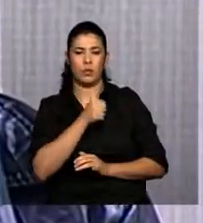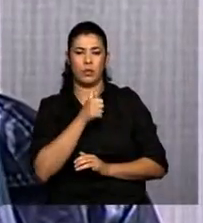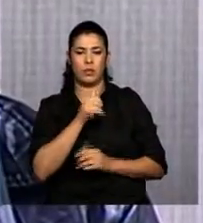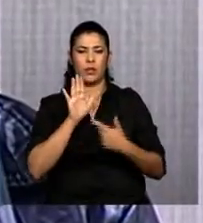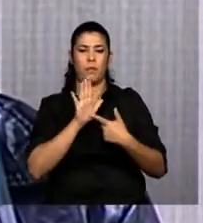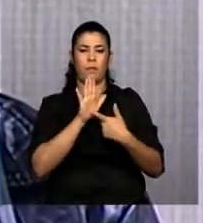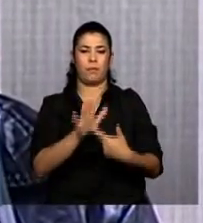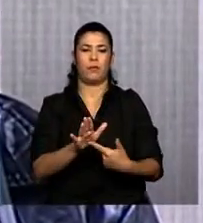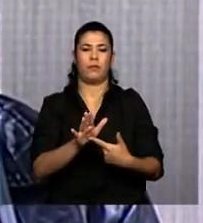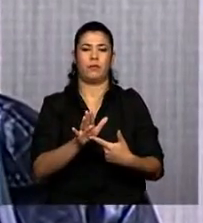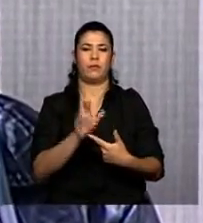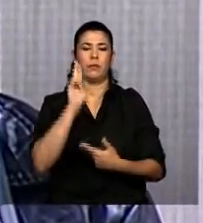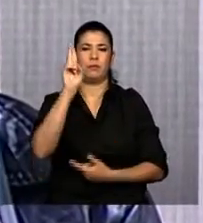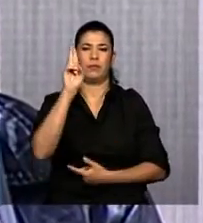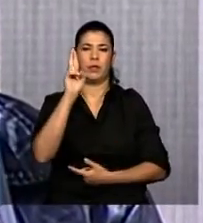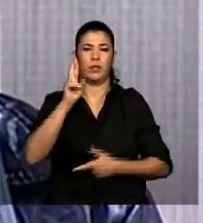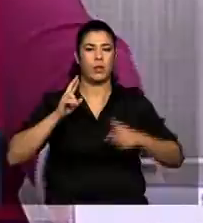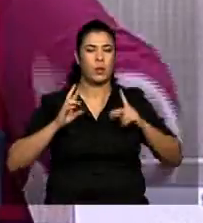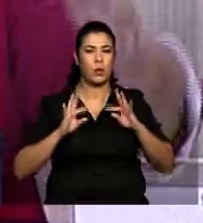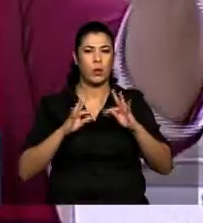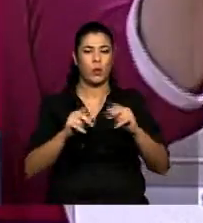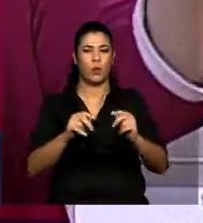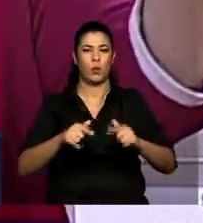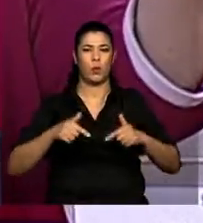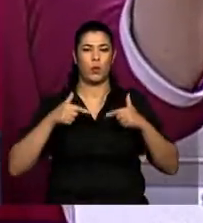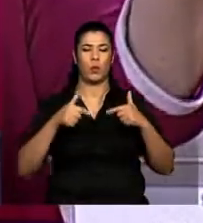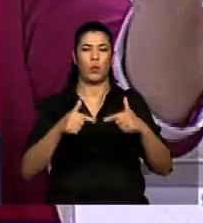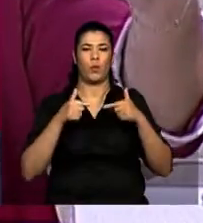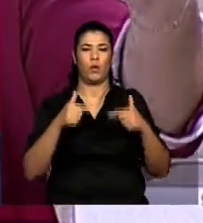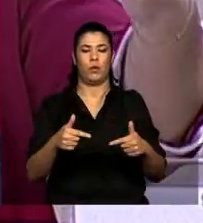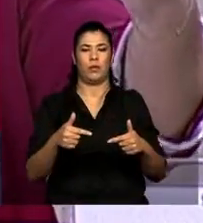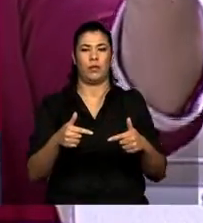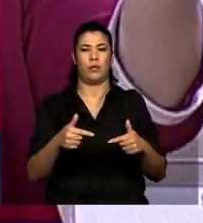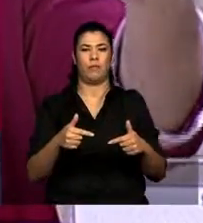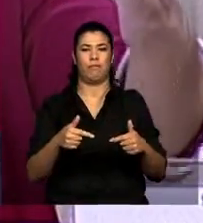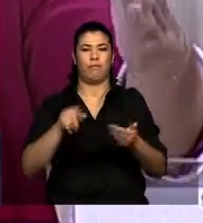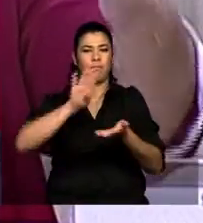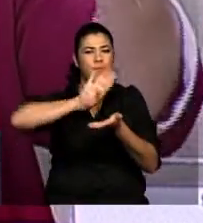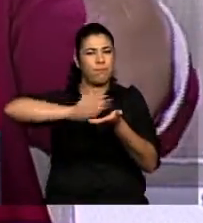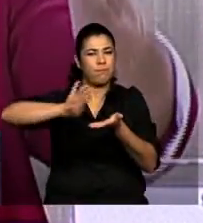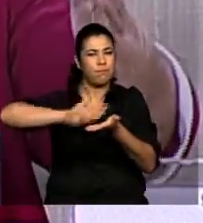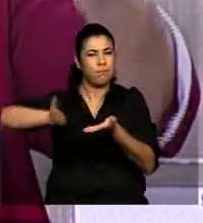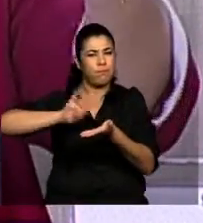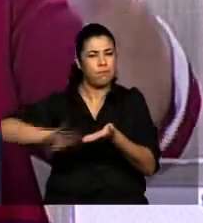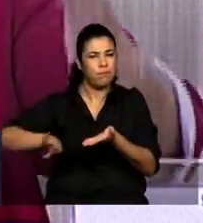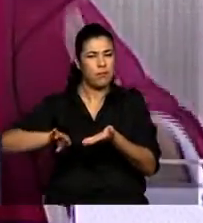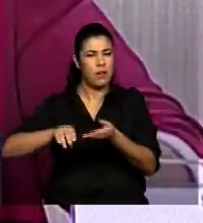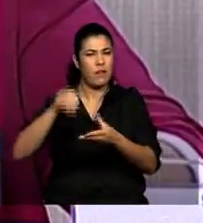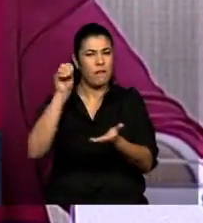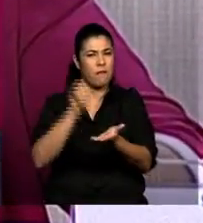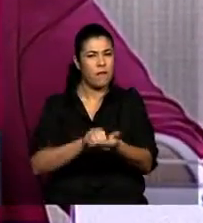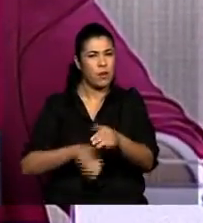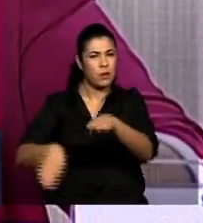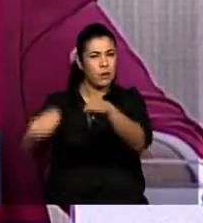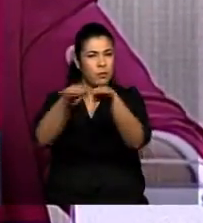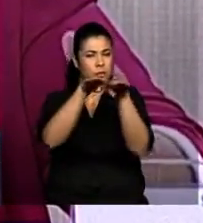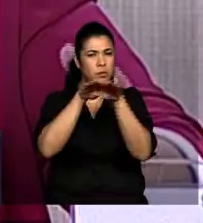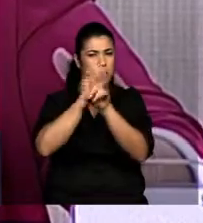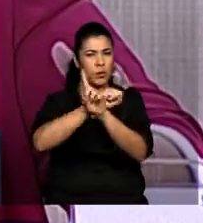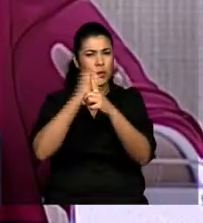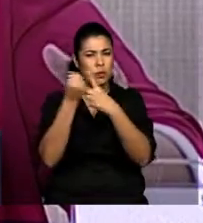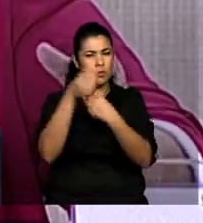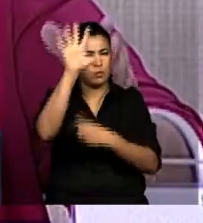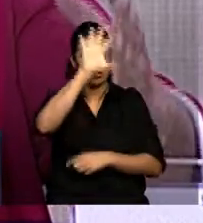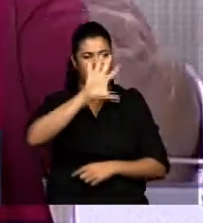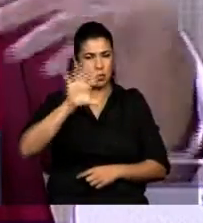isso. Toda a nossa luta pela eliminação das desigualdades sociais e regionais,